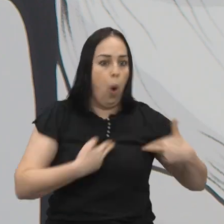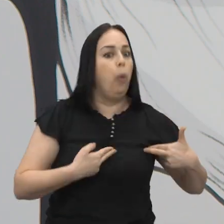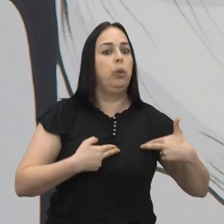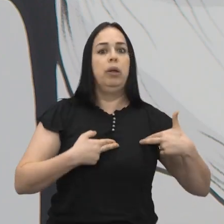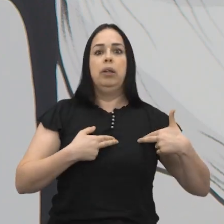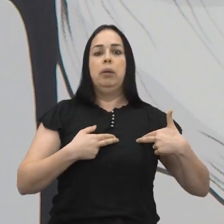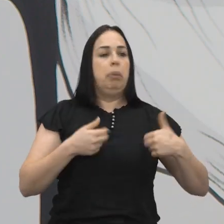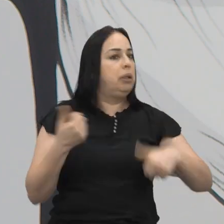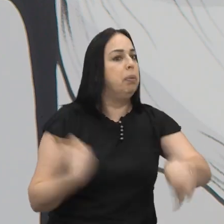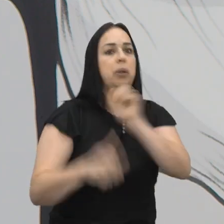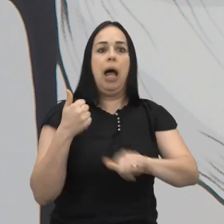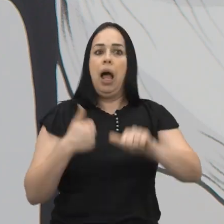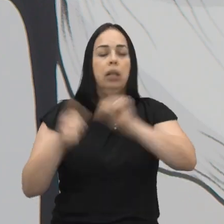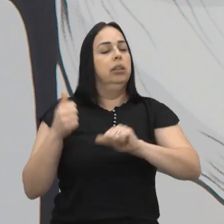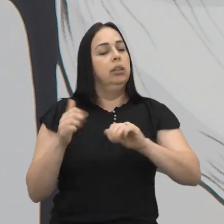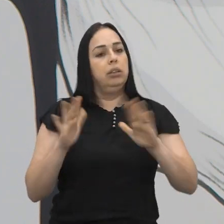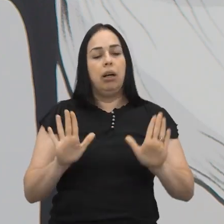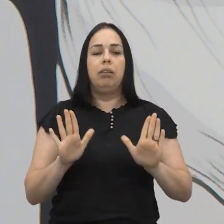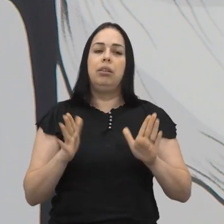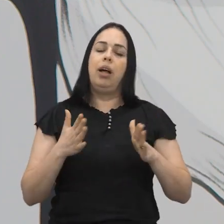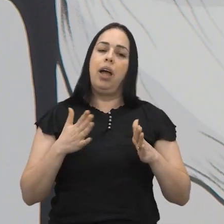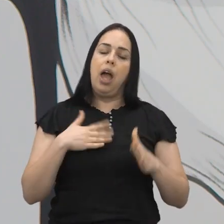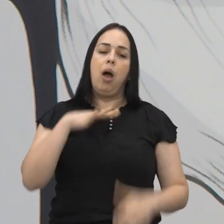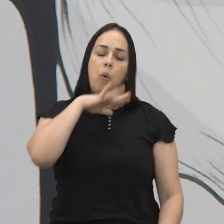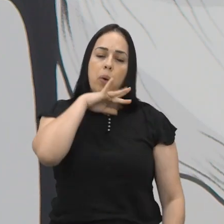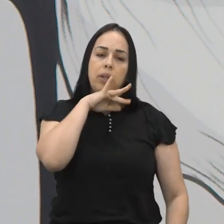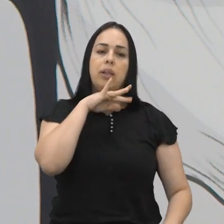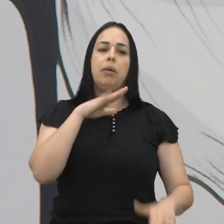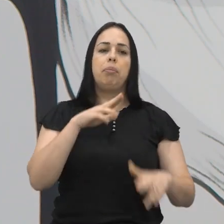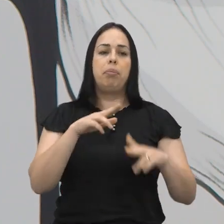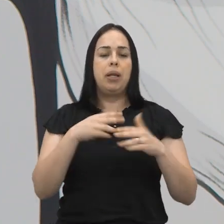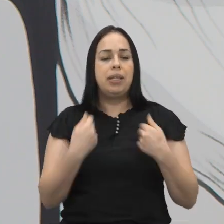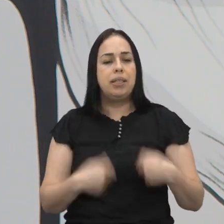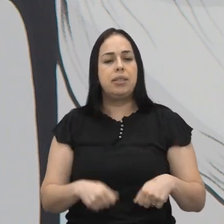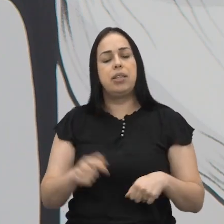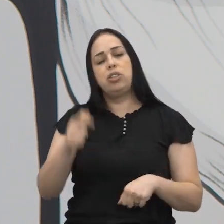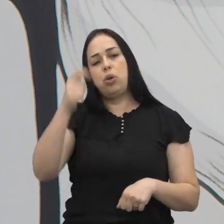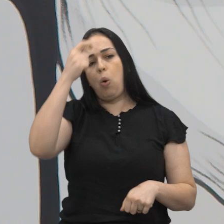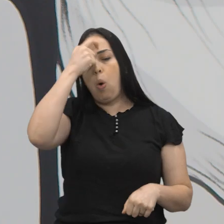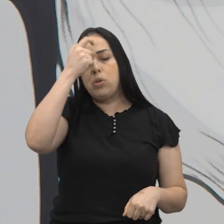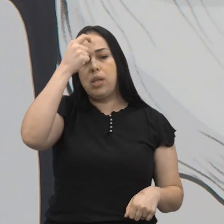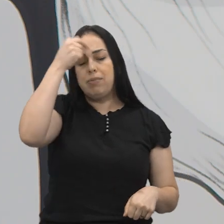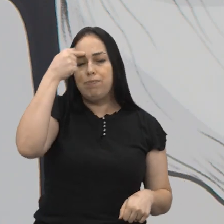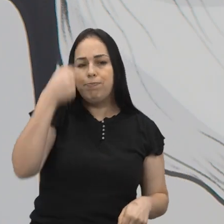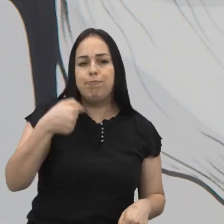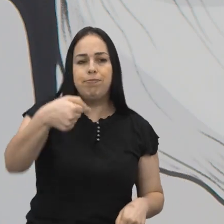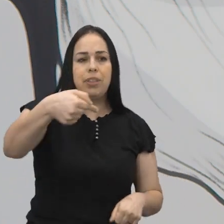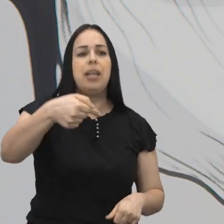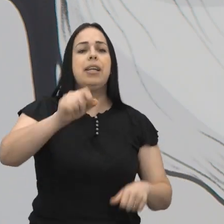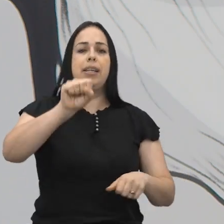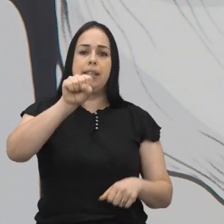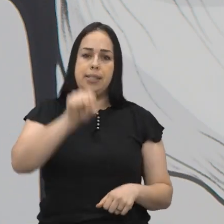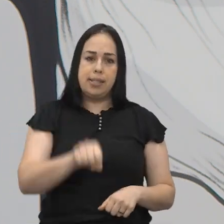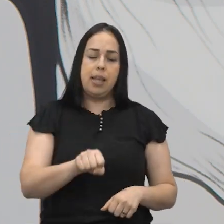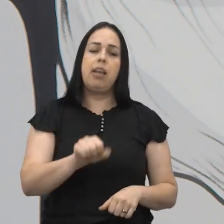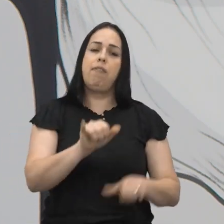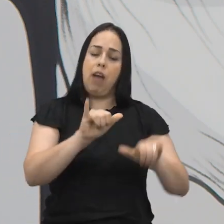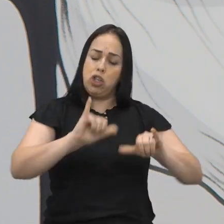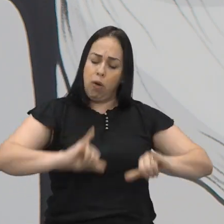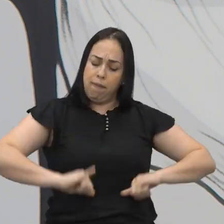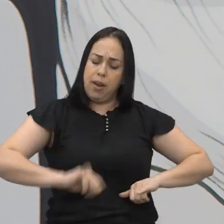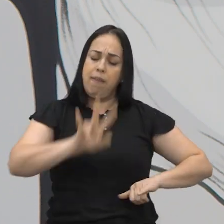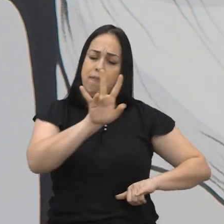por isso ou eu não vou sair disso ou tanto uma coisa quanto a outra é ruim né então a gente precisa conscientizar as pessoas que